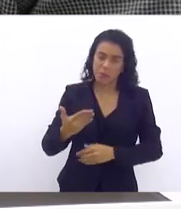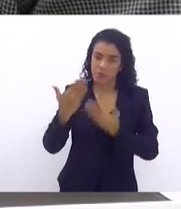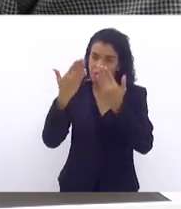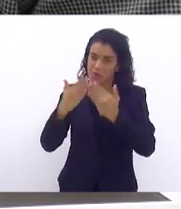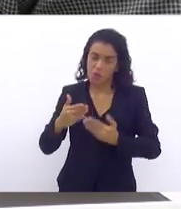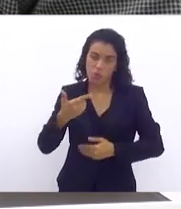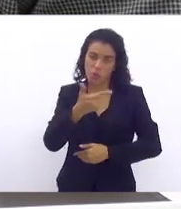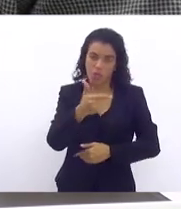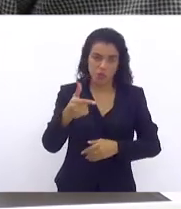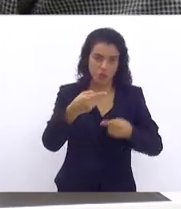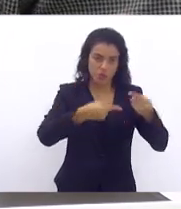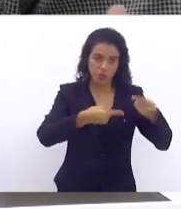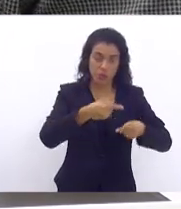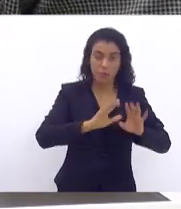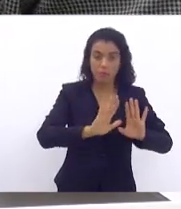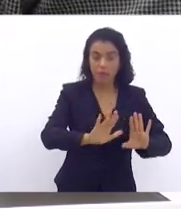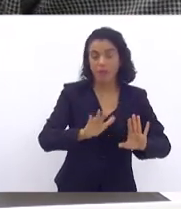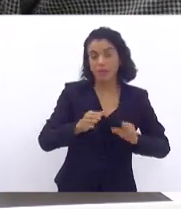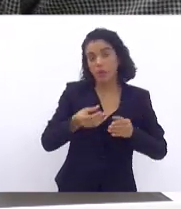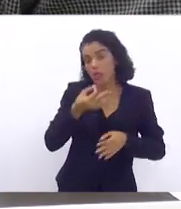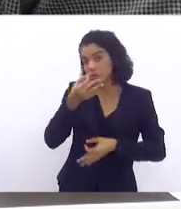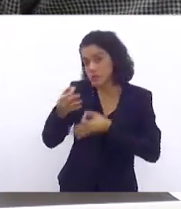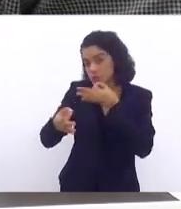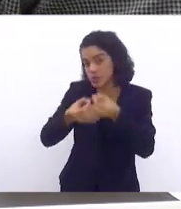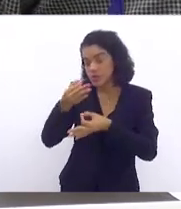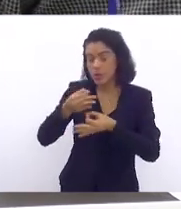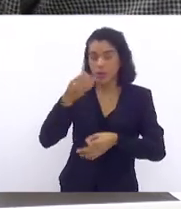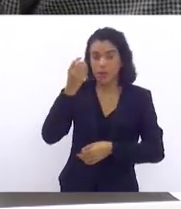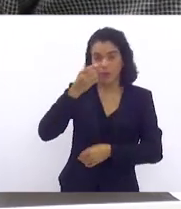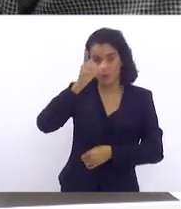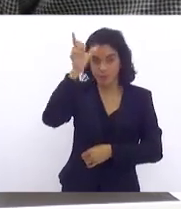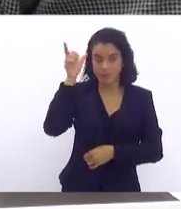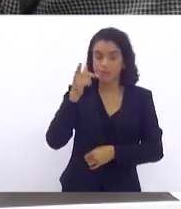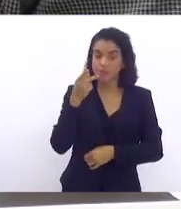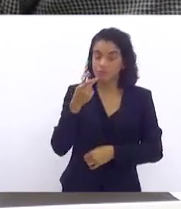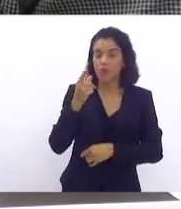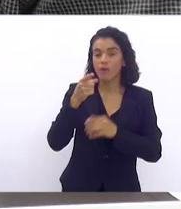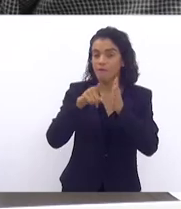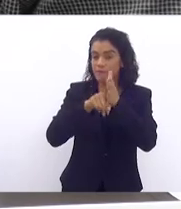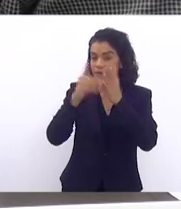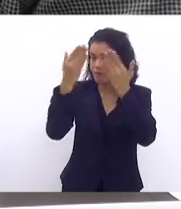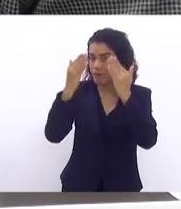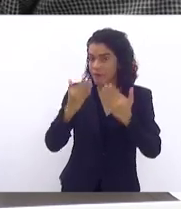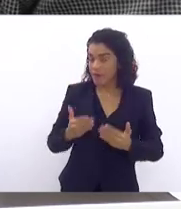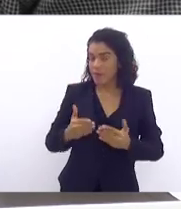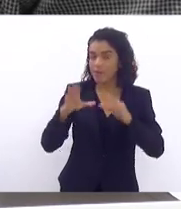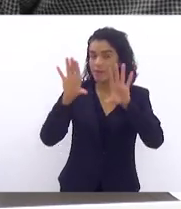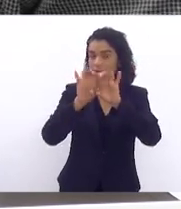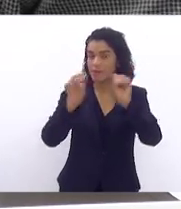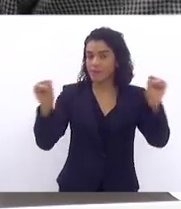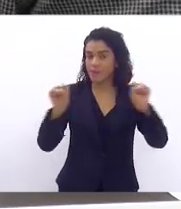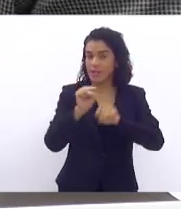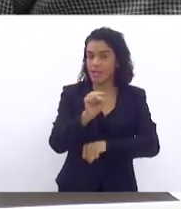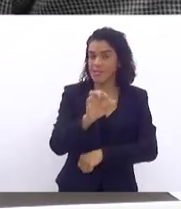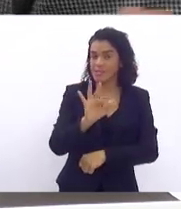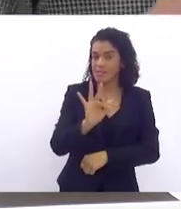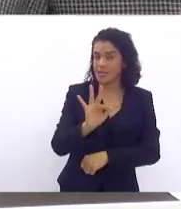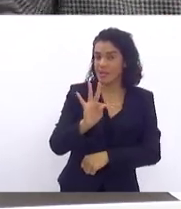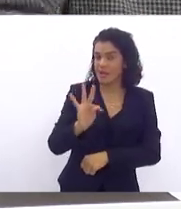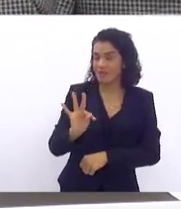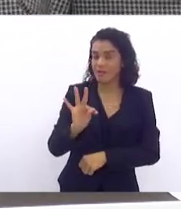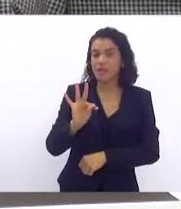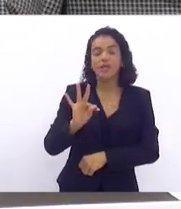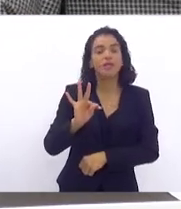discute. Mas uma sugestão, deputado Luiz Paulo, verificar a decisão do STF que derrubou uma lei do